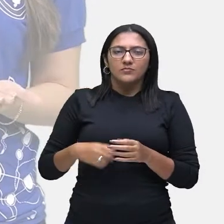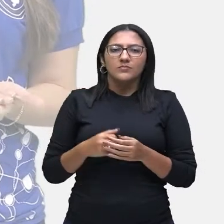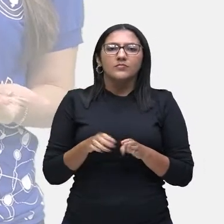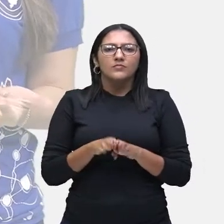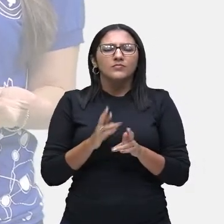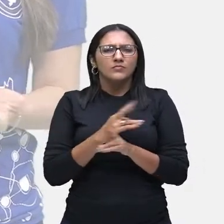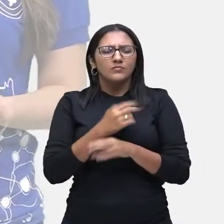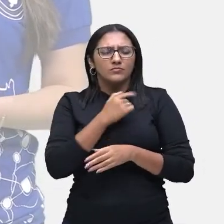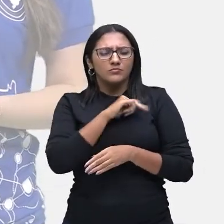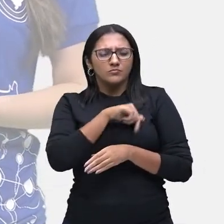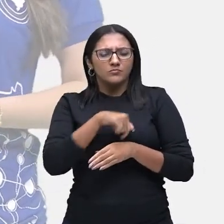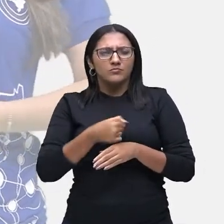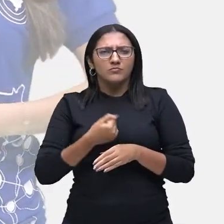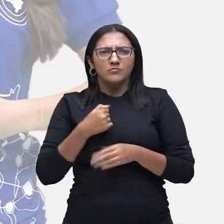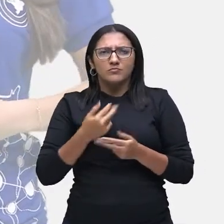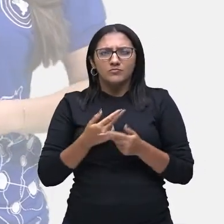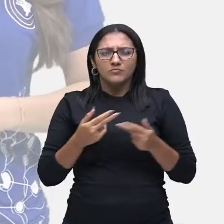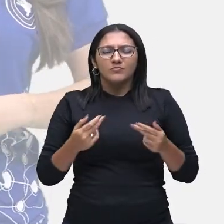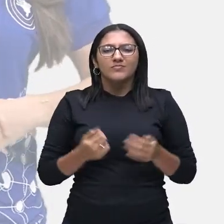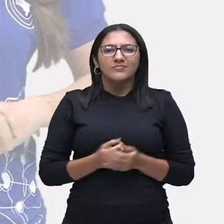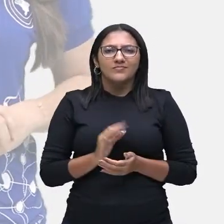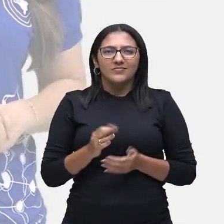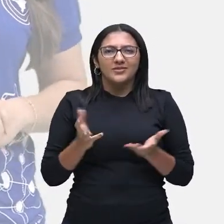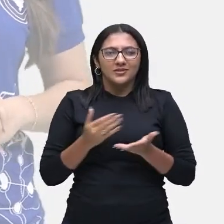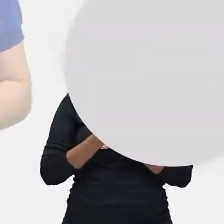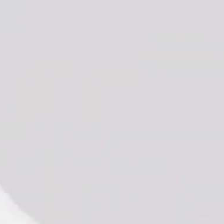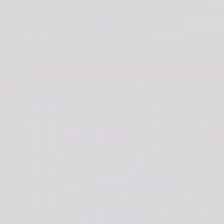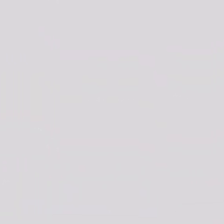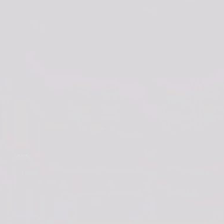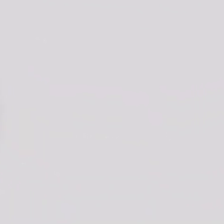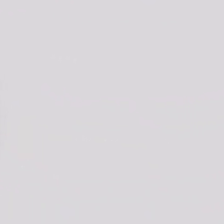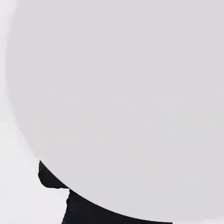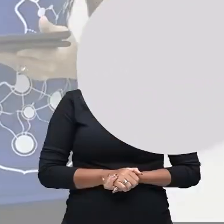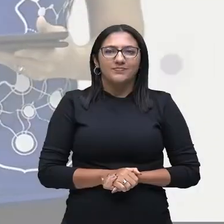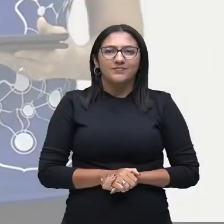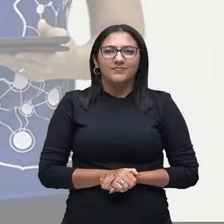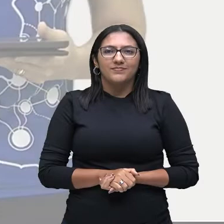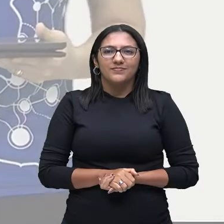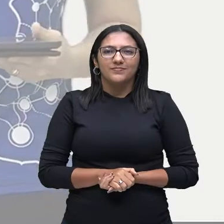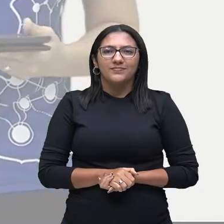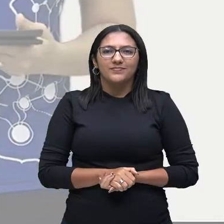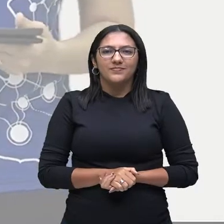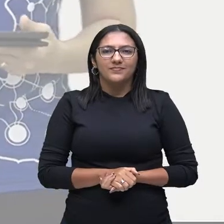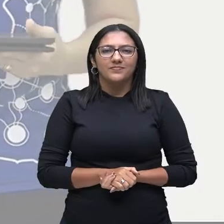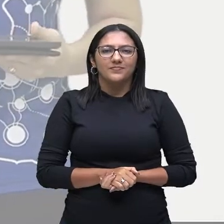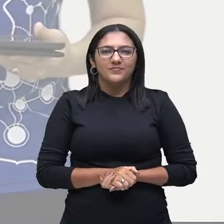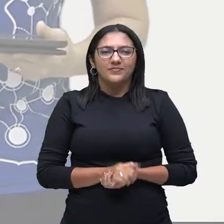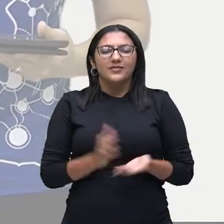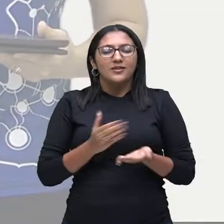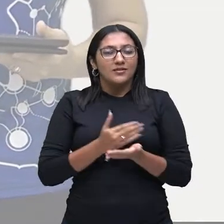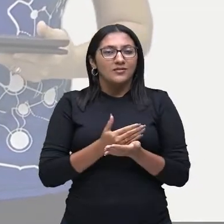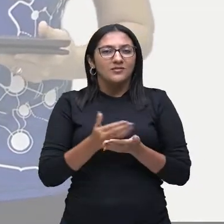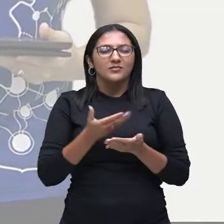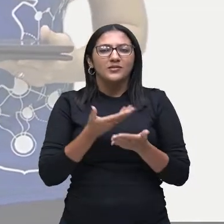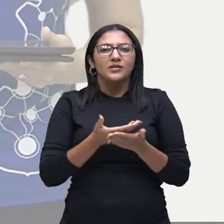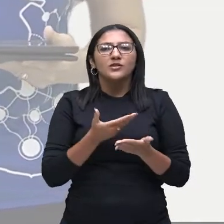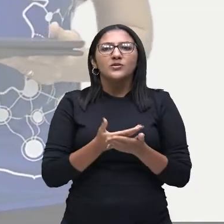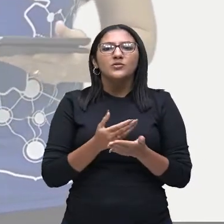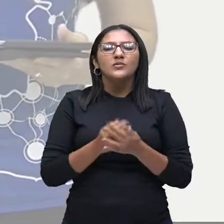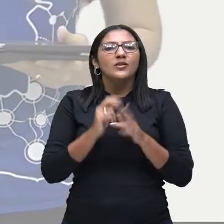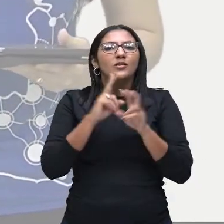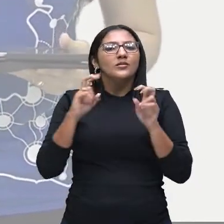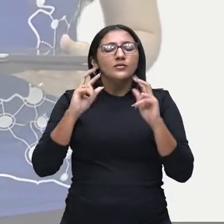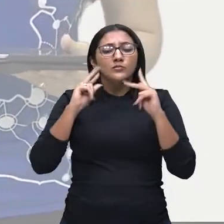outros sistemas. Certinho? Então, vamos para a nossa aula. Então vamos iniciar a nossa aula falando sobre